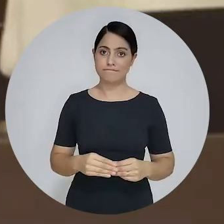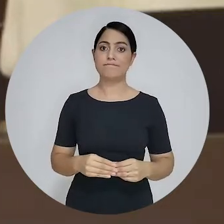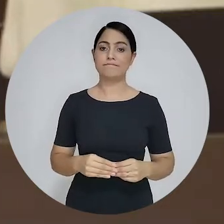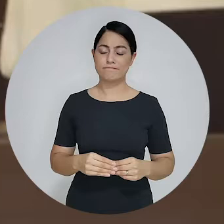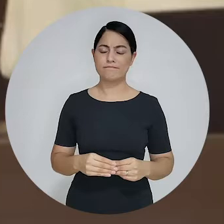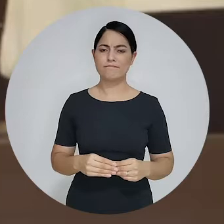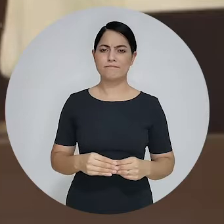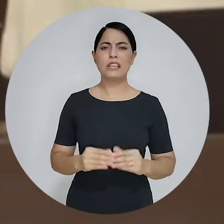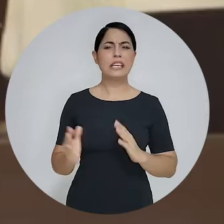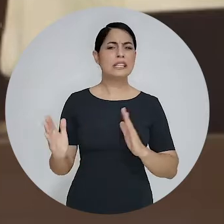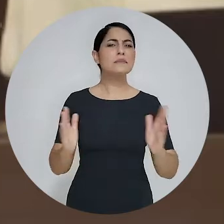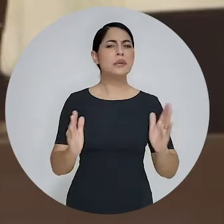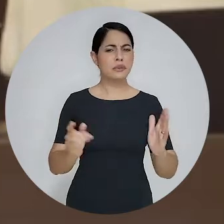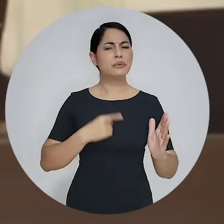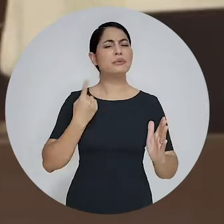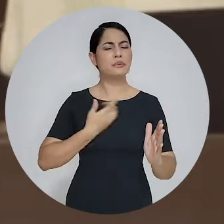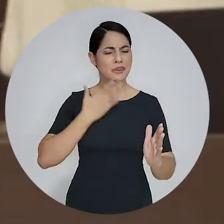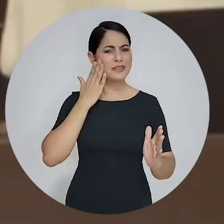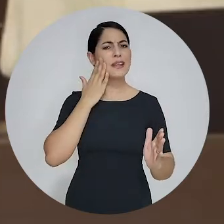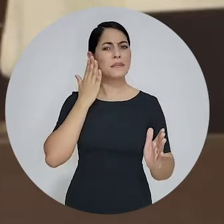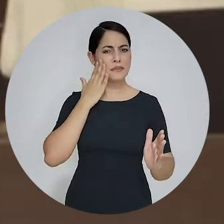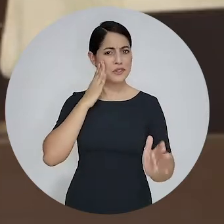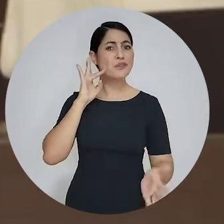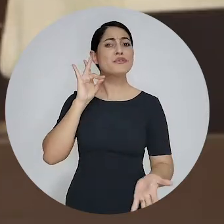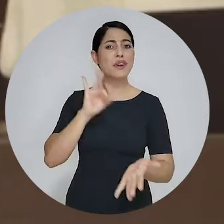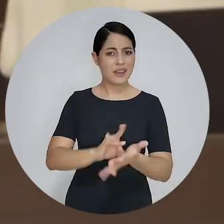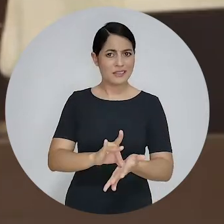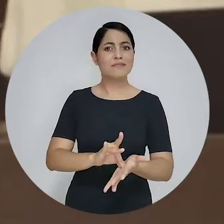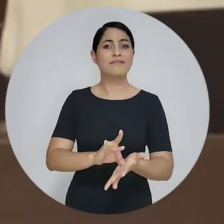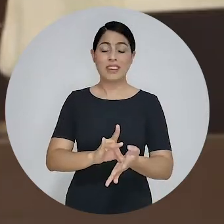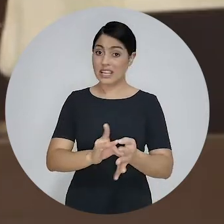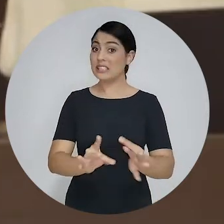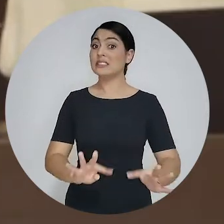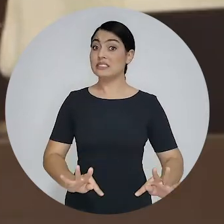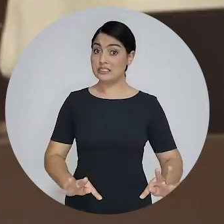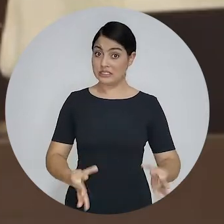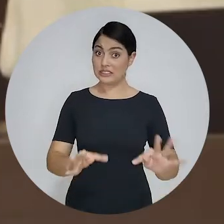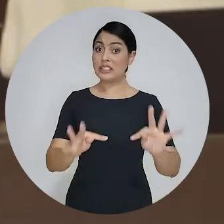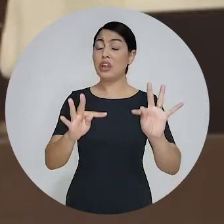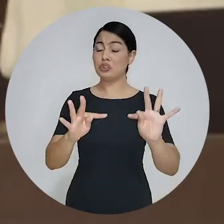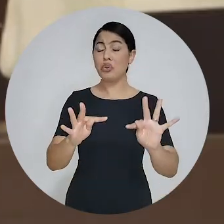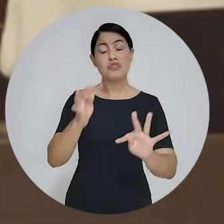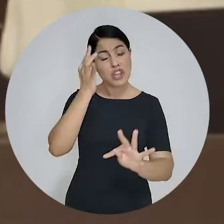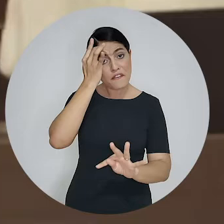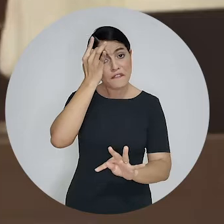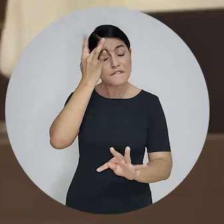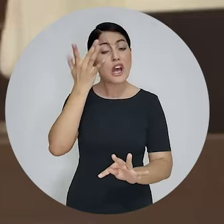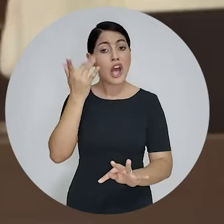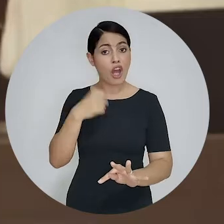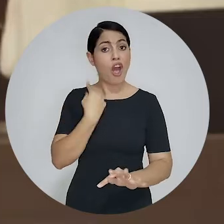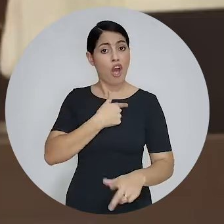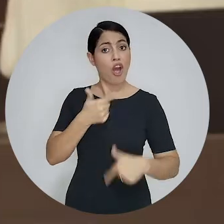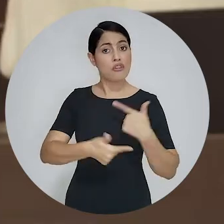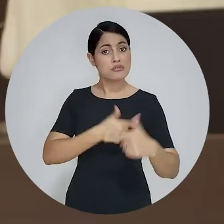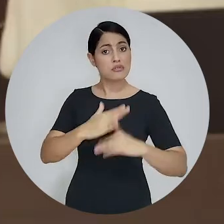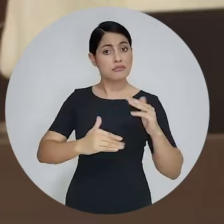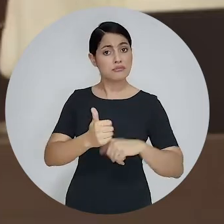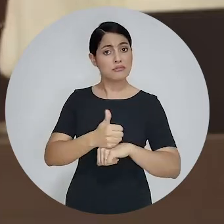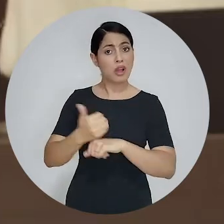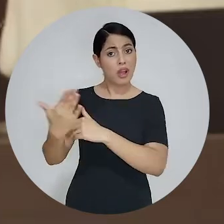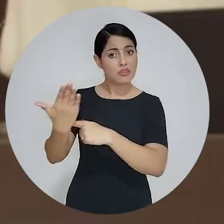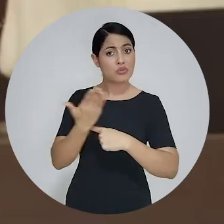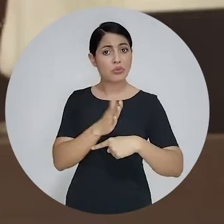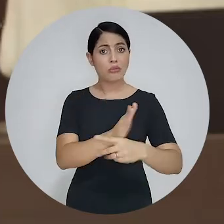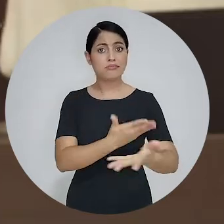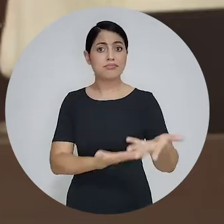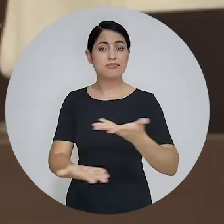nos tempos de Covid-19. É verdade que muitas dessas tecnologias facilitaram